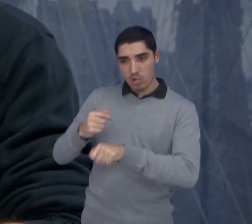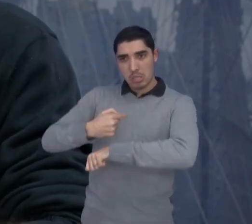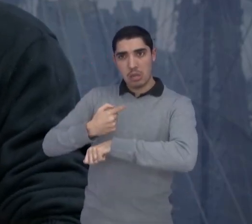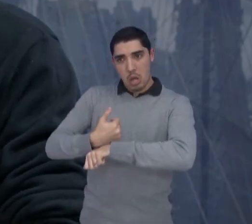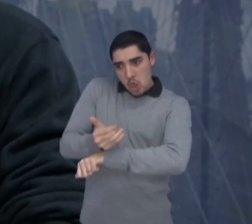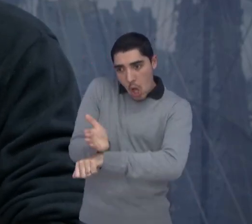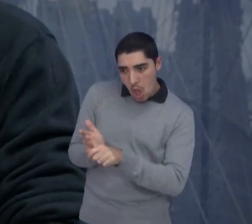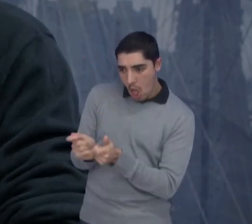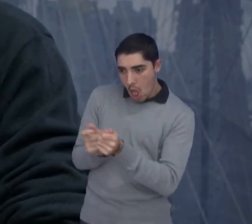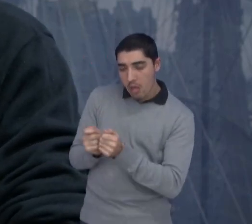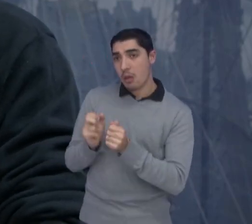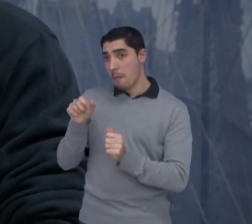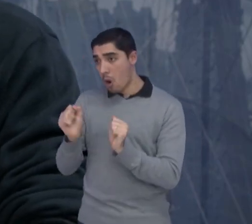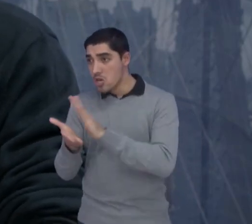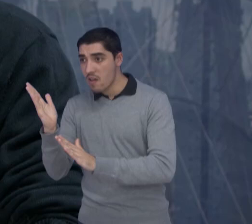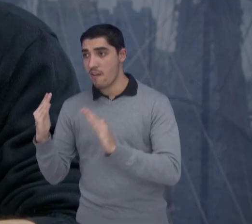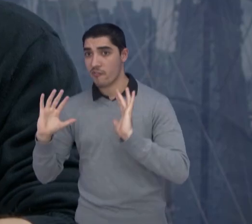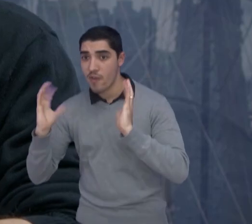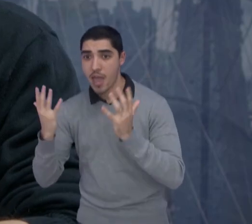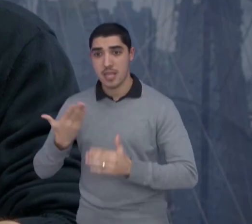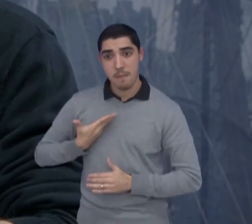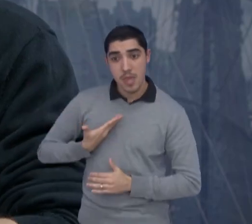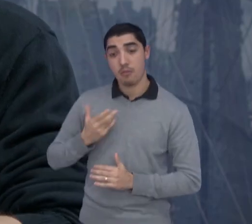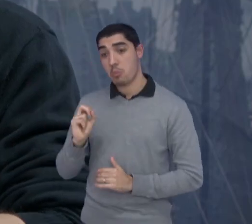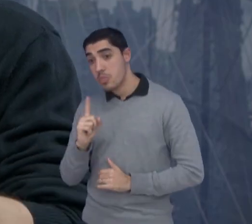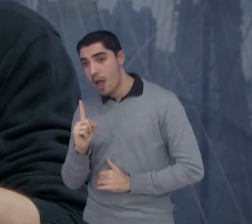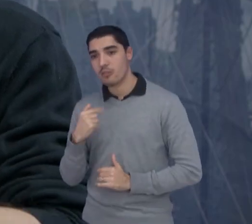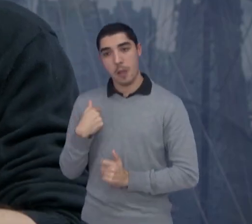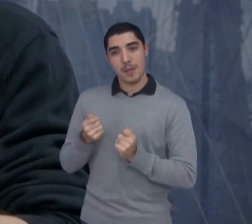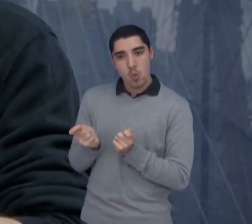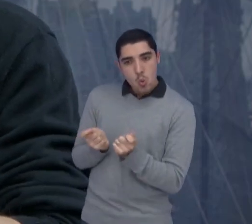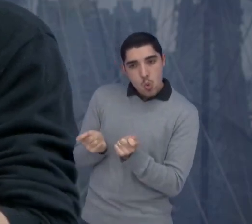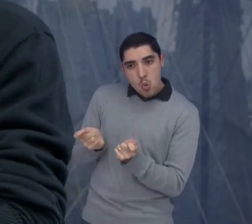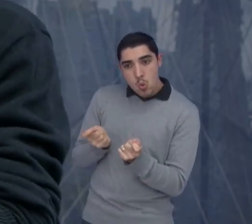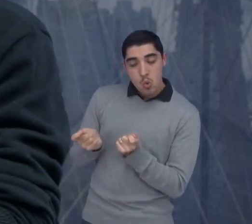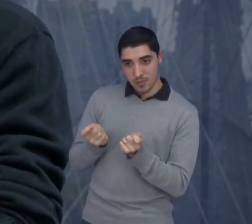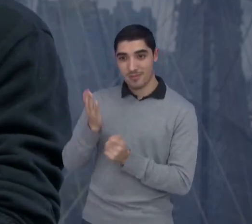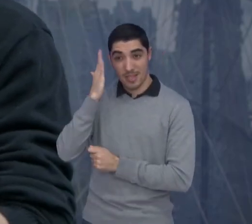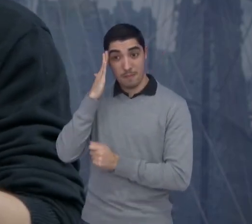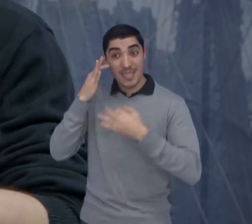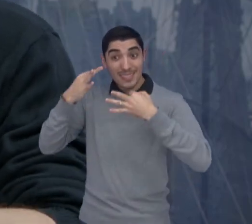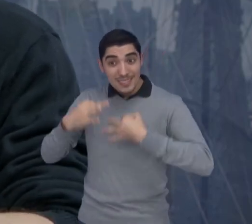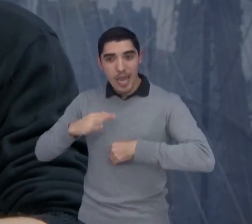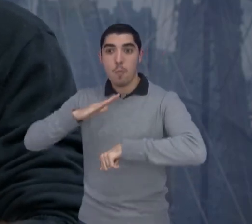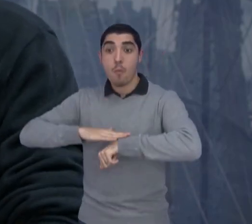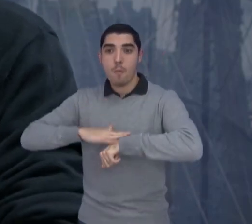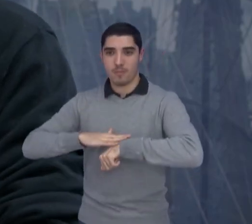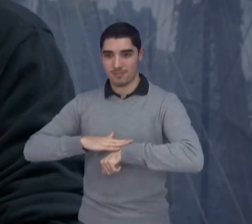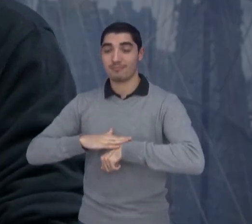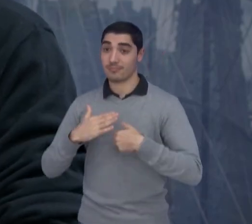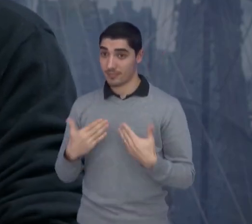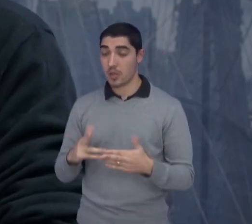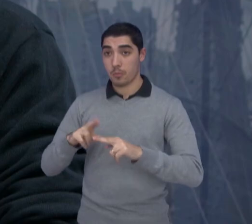não, pode ir nas festinhas de amigos ou não. Então, isso que você falou é o cerne de toda a questão. Acho que é uma das chaves da vida, né? Saber